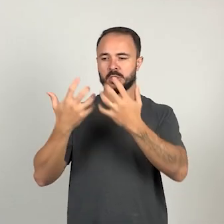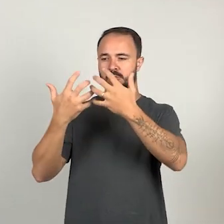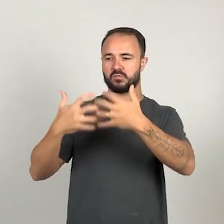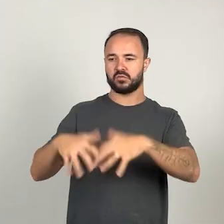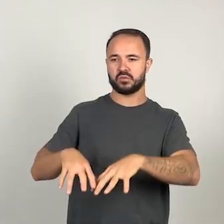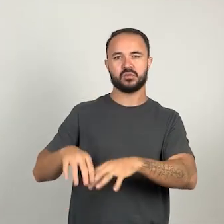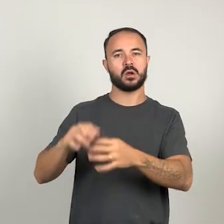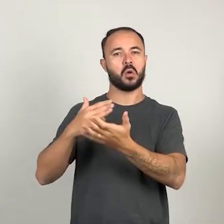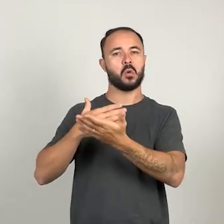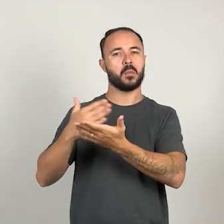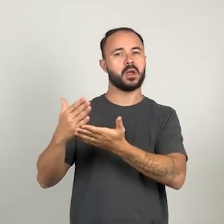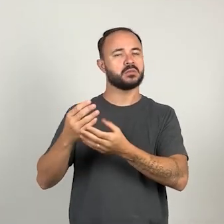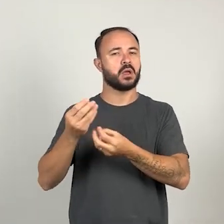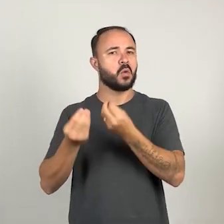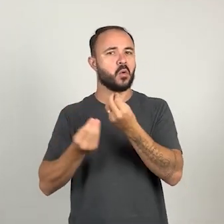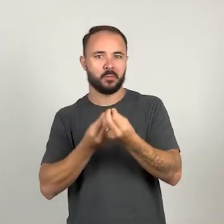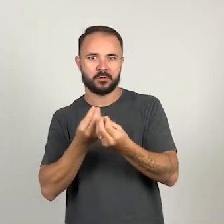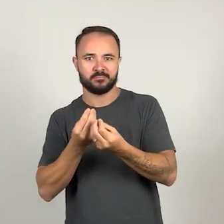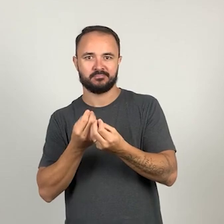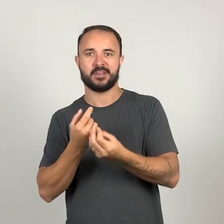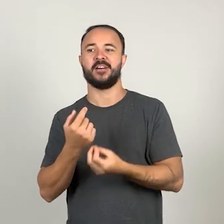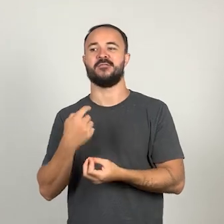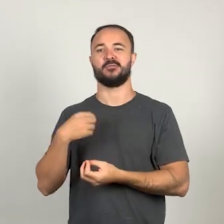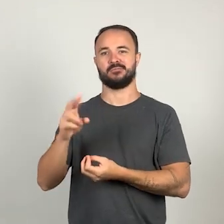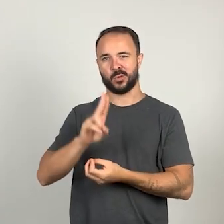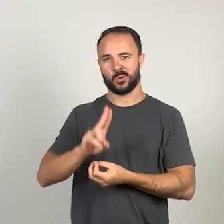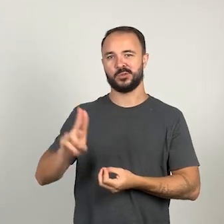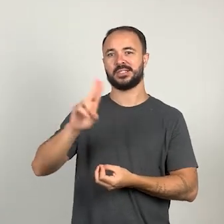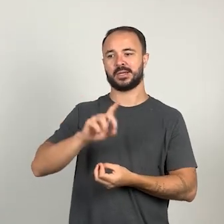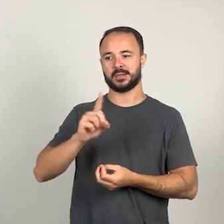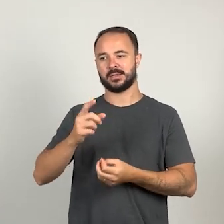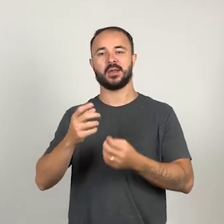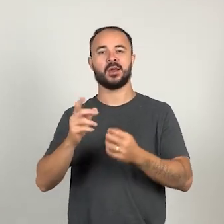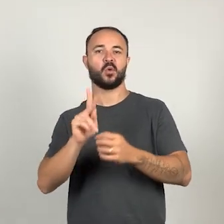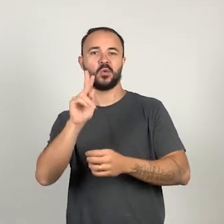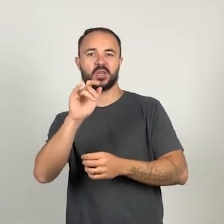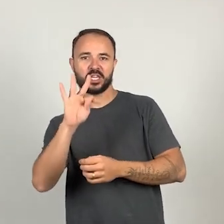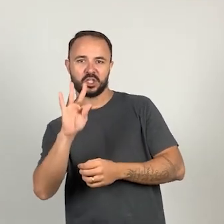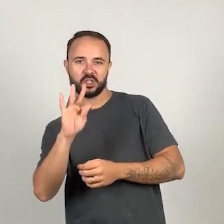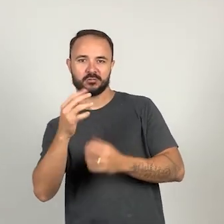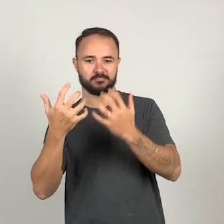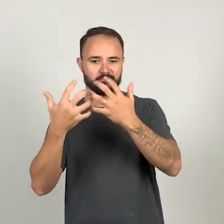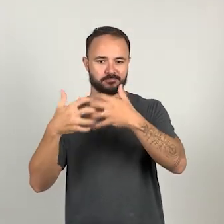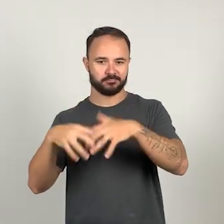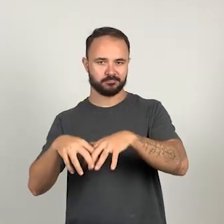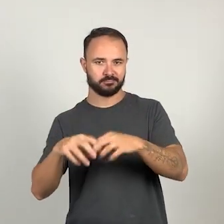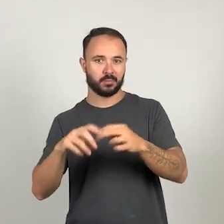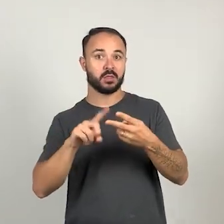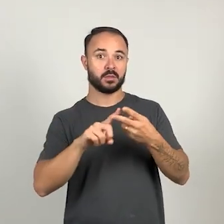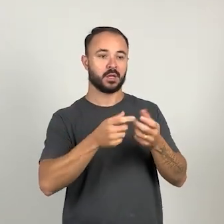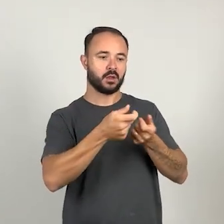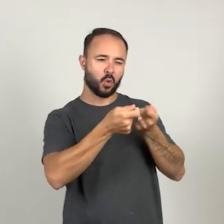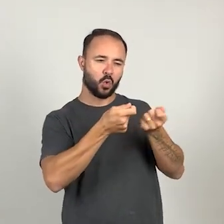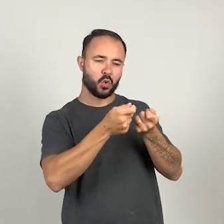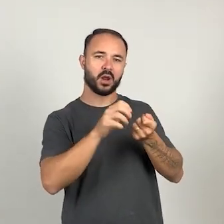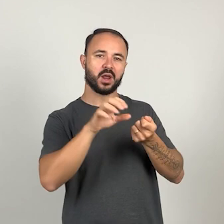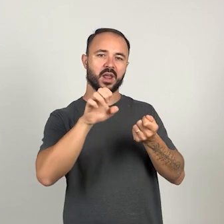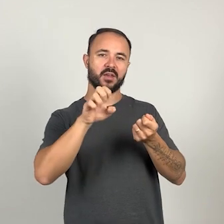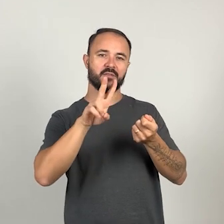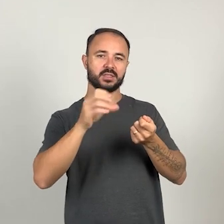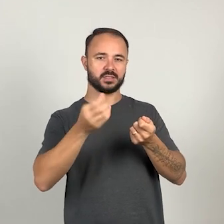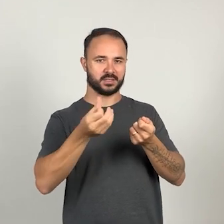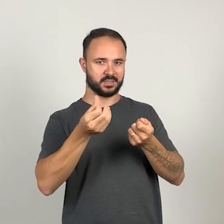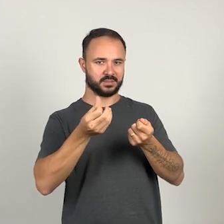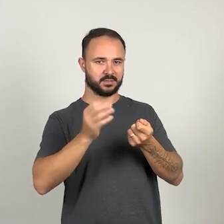peões, vamos utilizar o nosso kit com o sistema de engrenagens e a controladora EV6. Ela vai nos fornecer